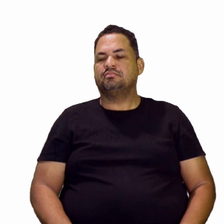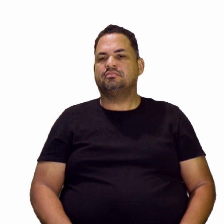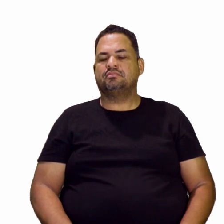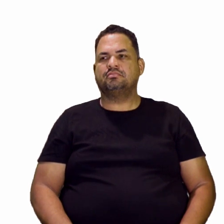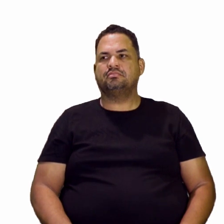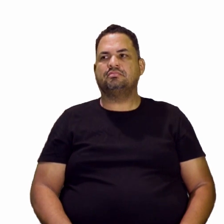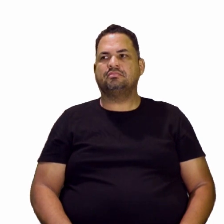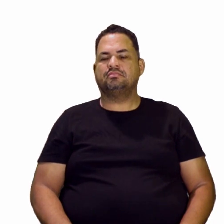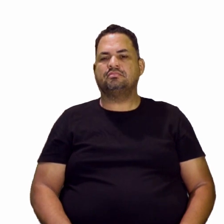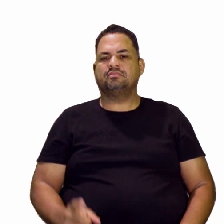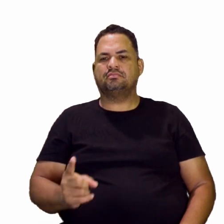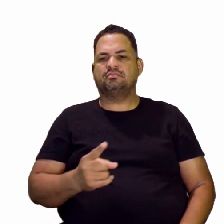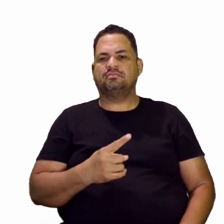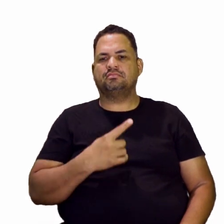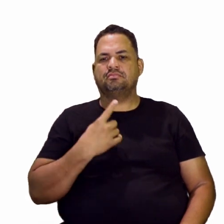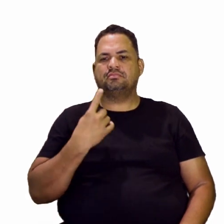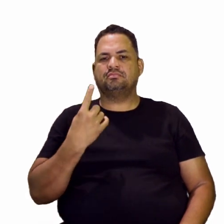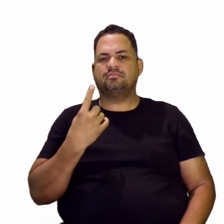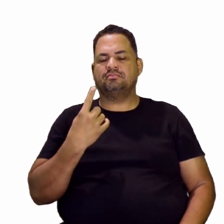com muita...